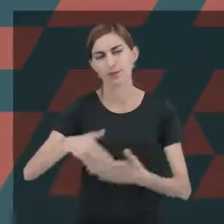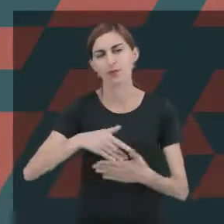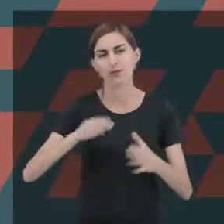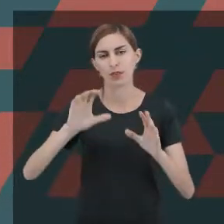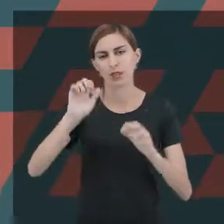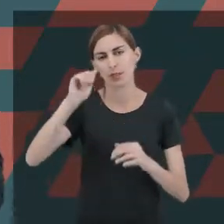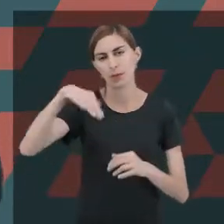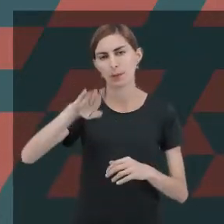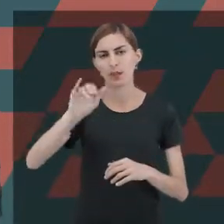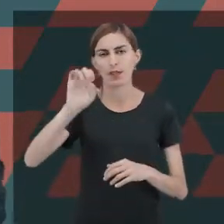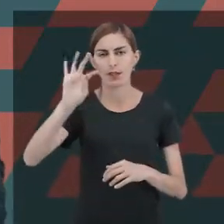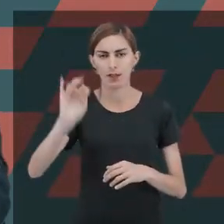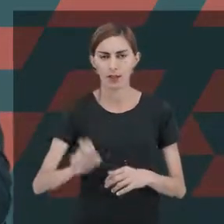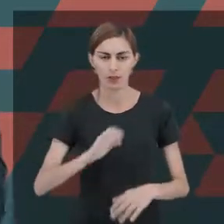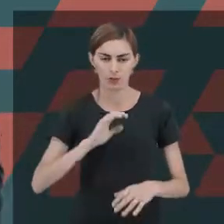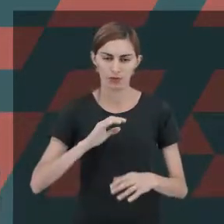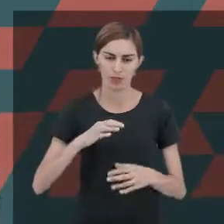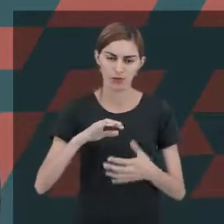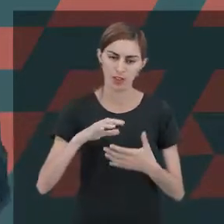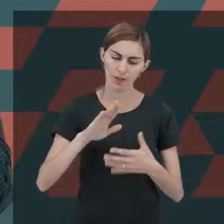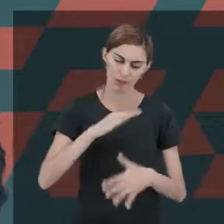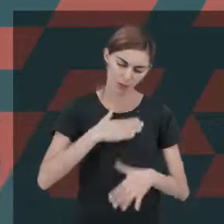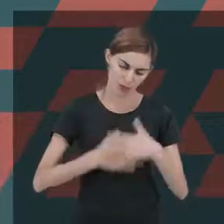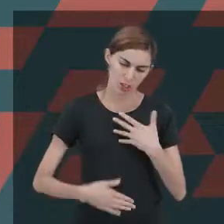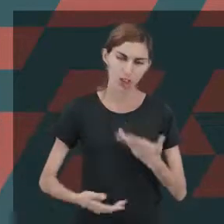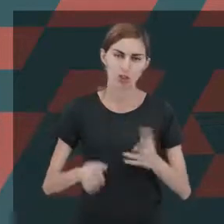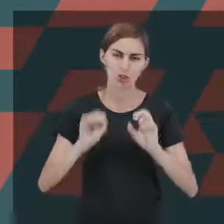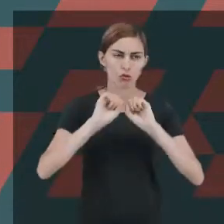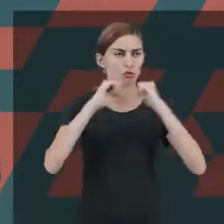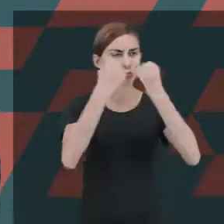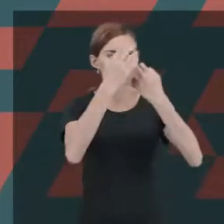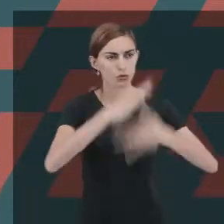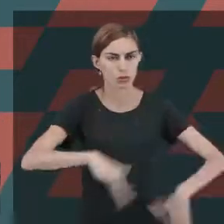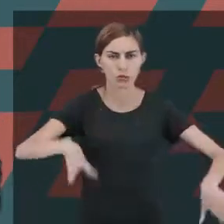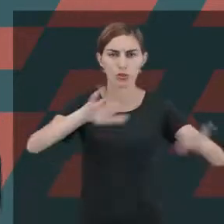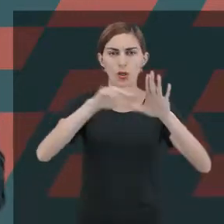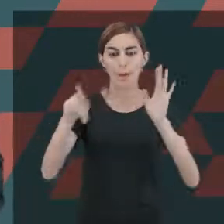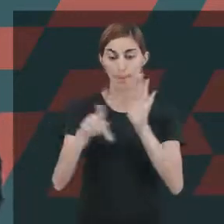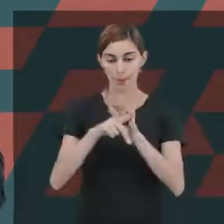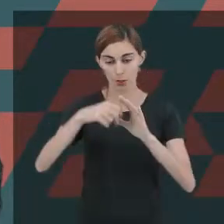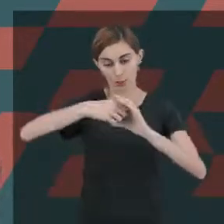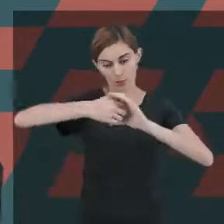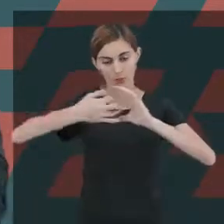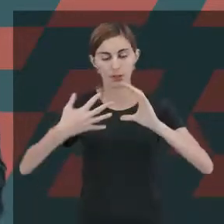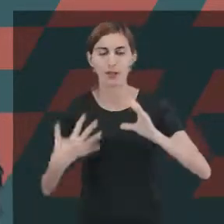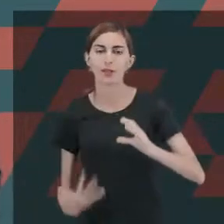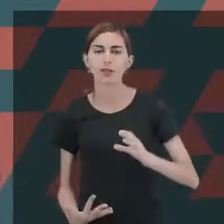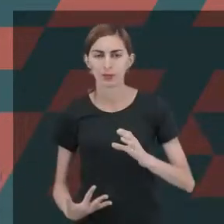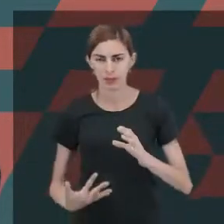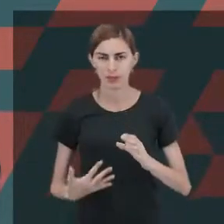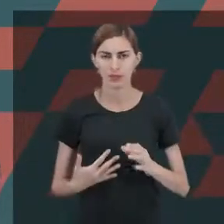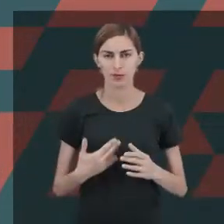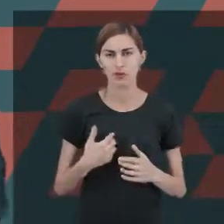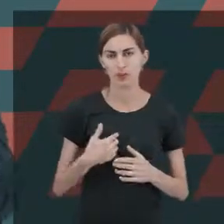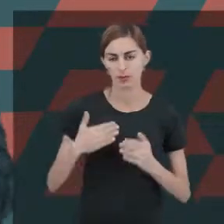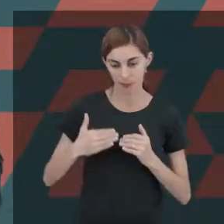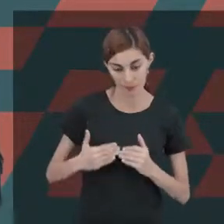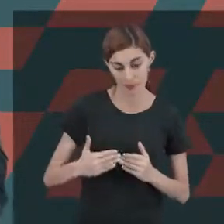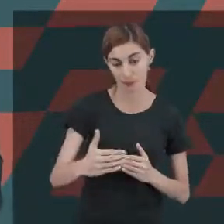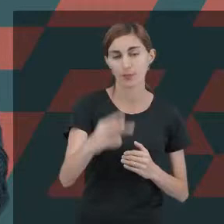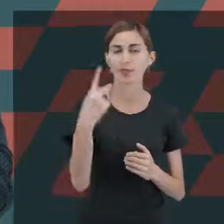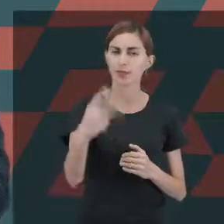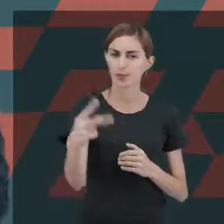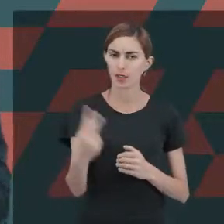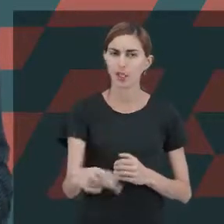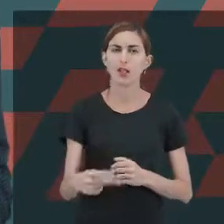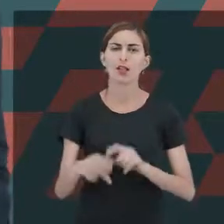com o ambiente físico e social as suas próprias características. E são a partir delas que nós